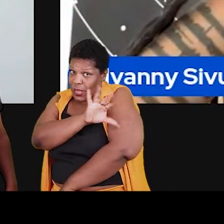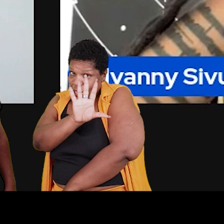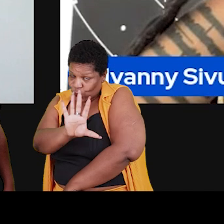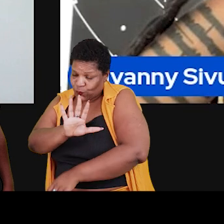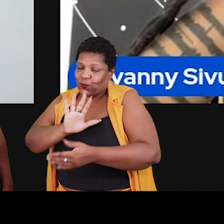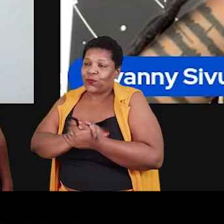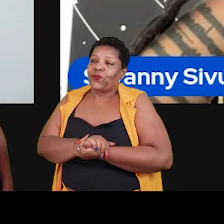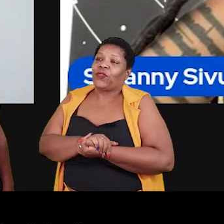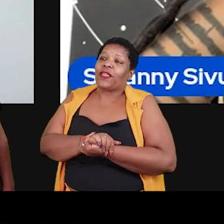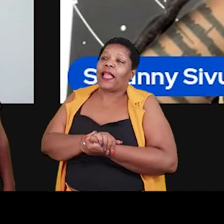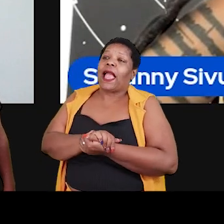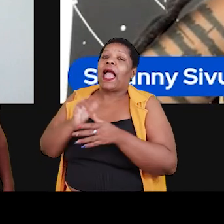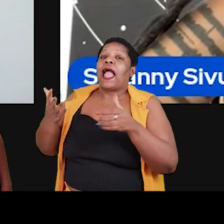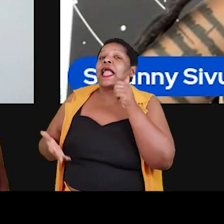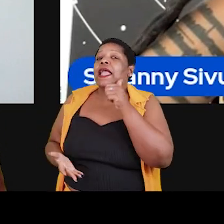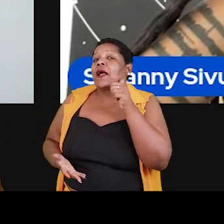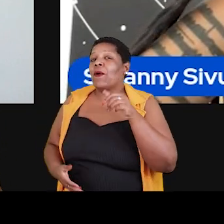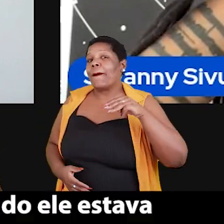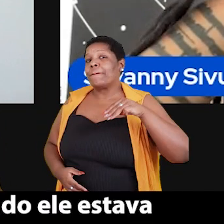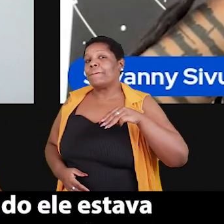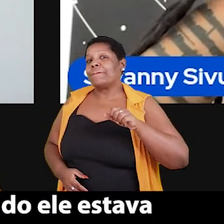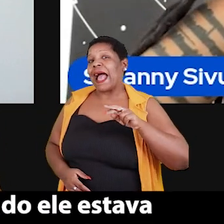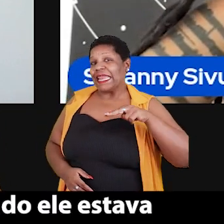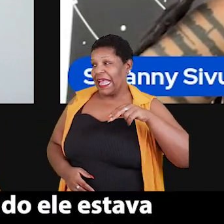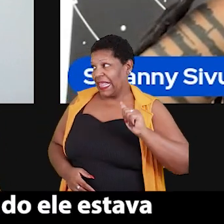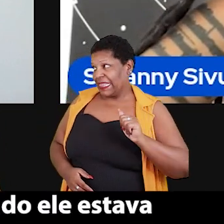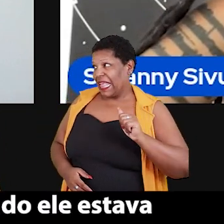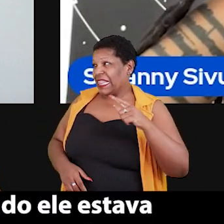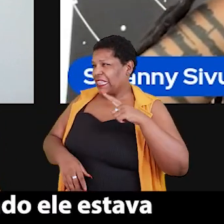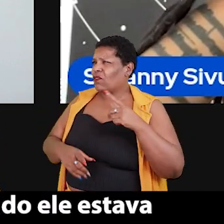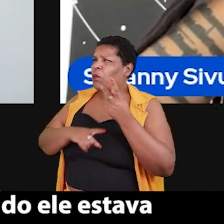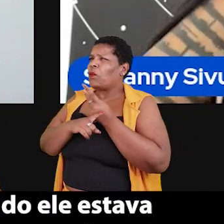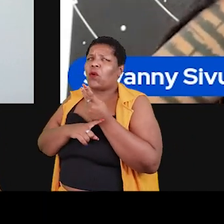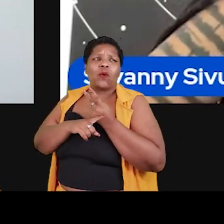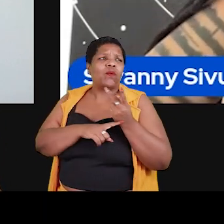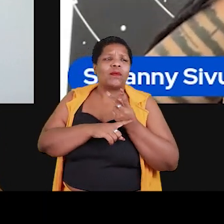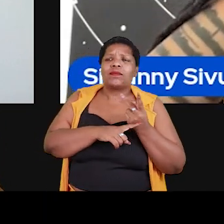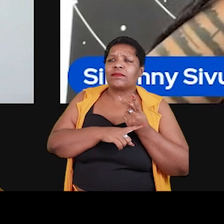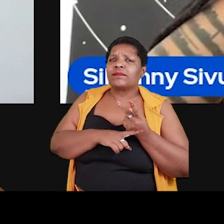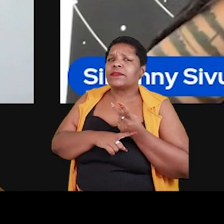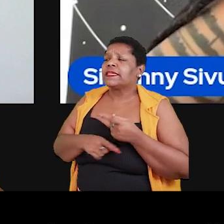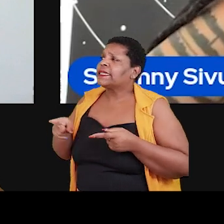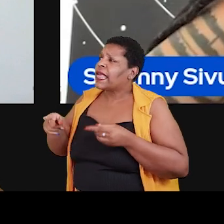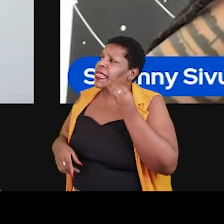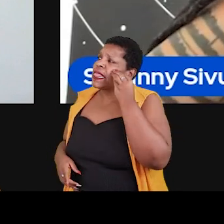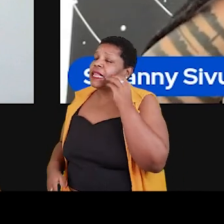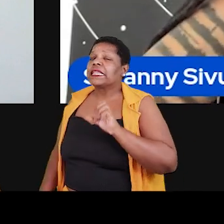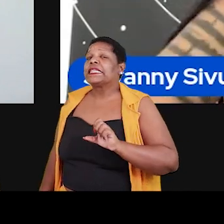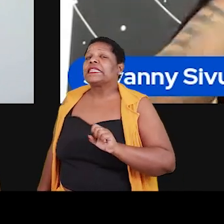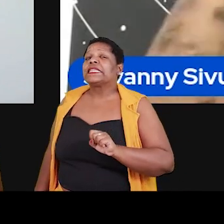aí a Mariana, quando ele estava nesse momento de procura, ele falou: por que você não tenta a